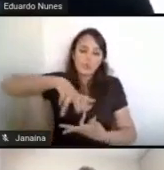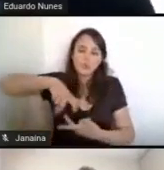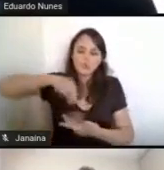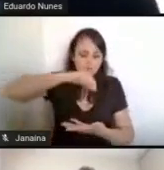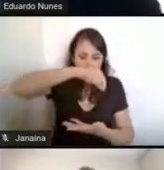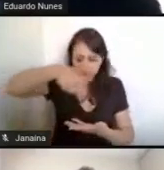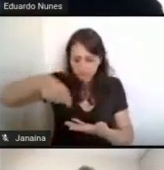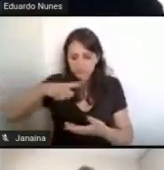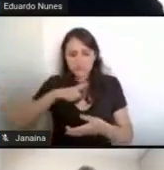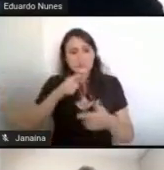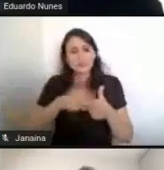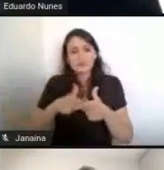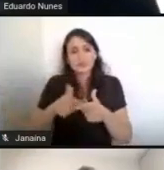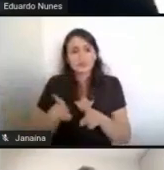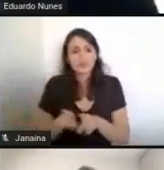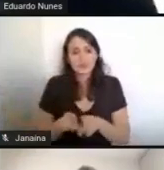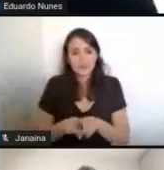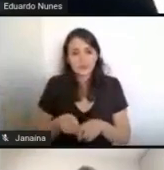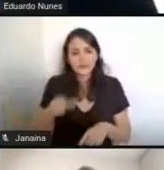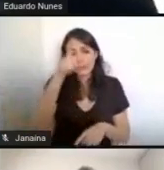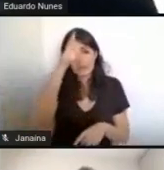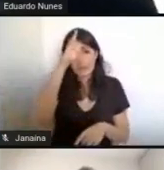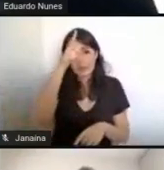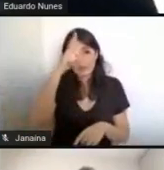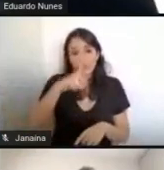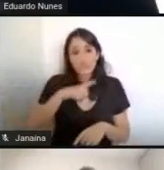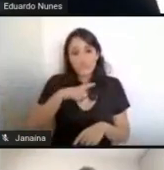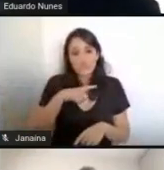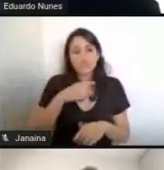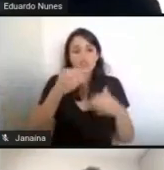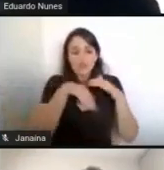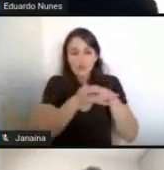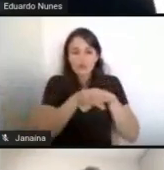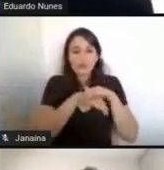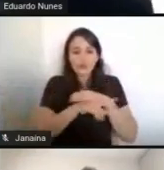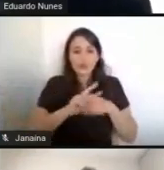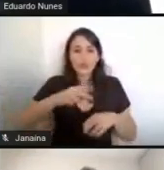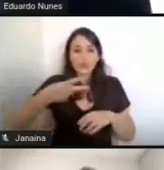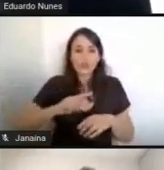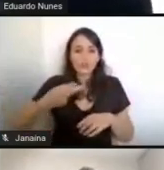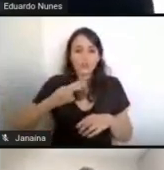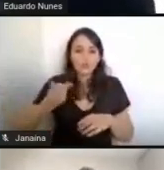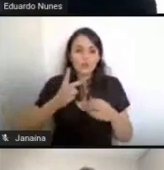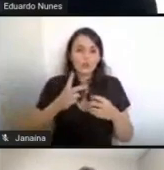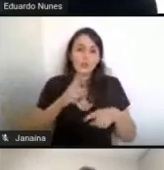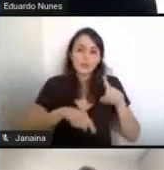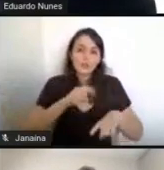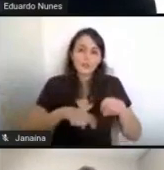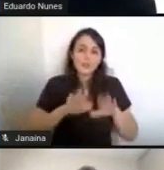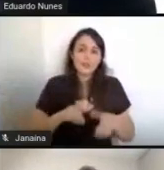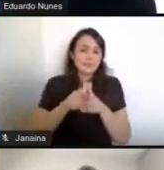com redundância e tinha tudo dobrado, né, guardado em estoque, a maioria dos países enfrentou uma